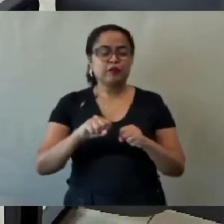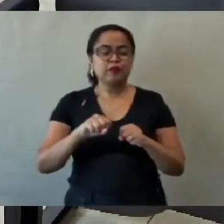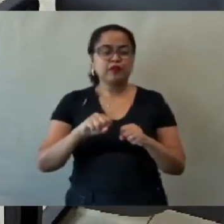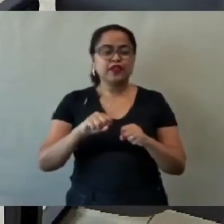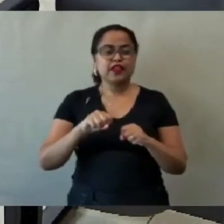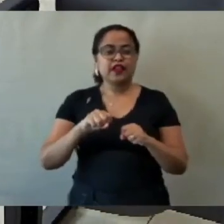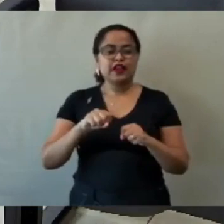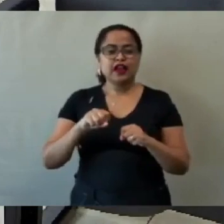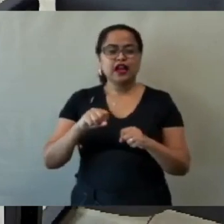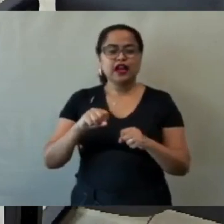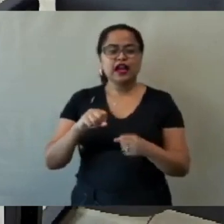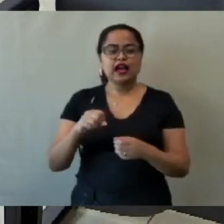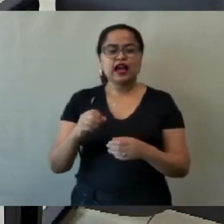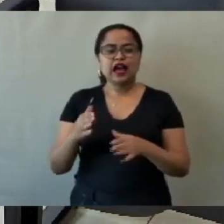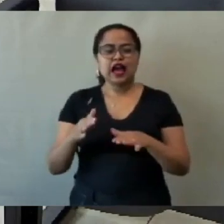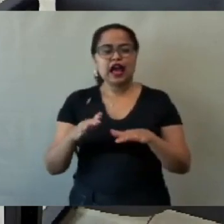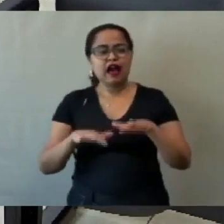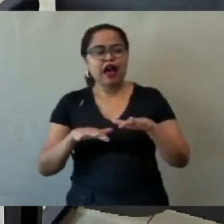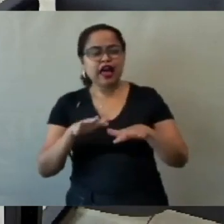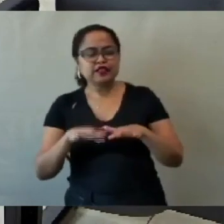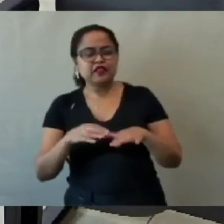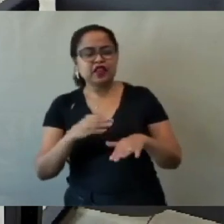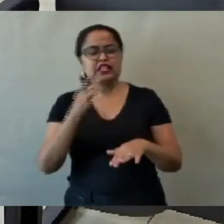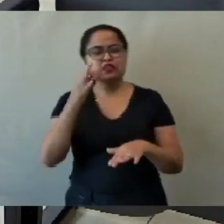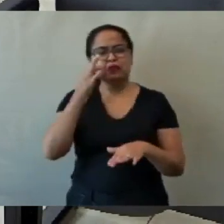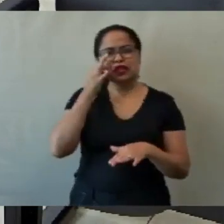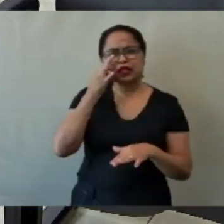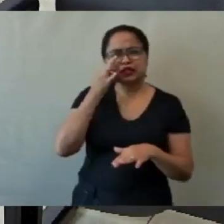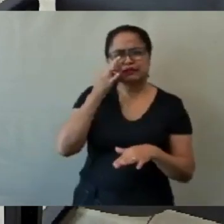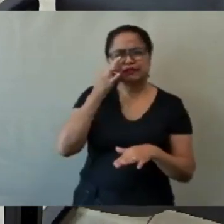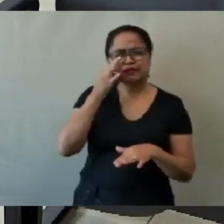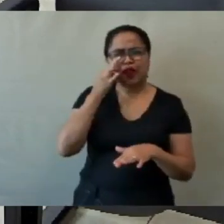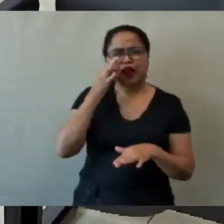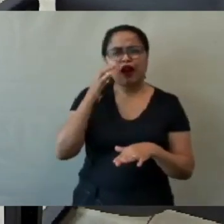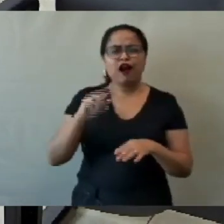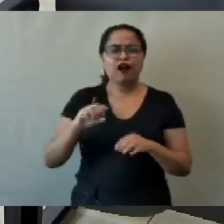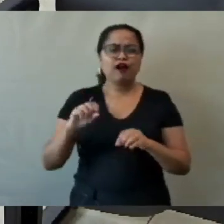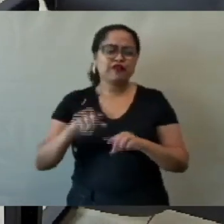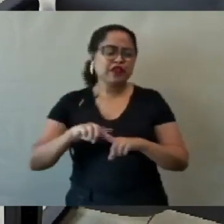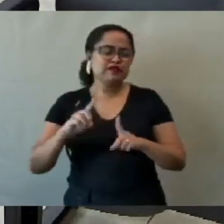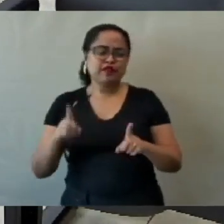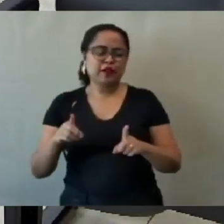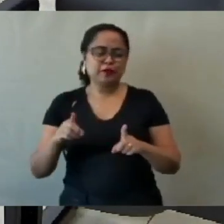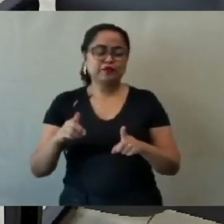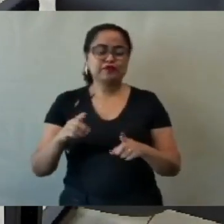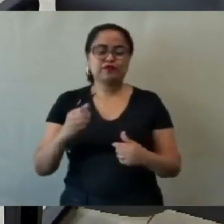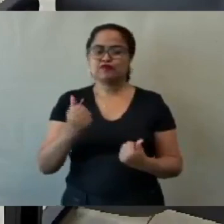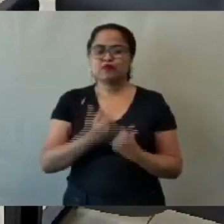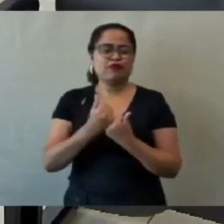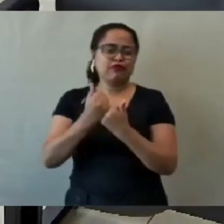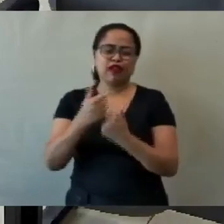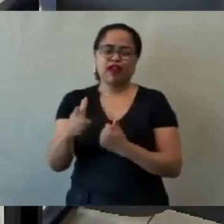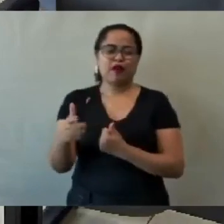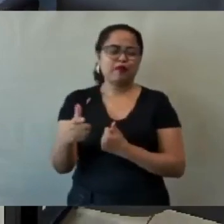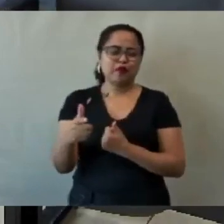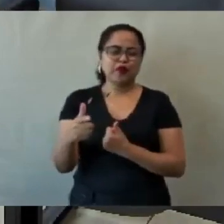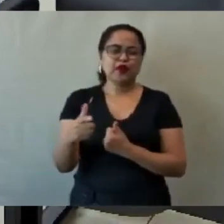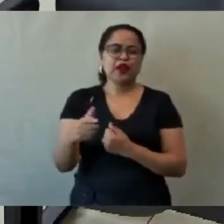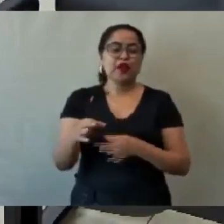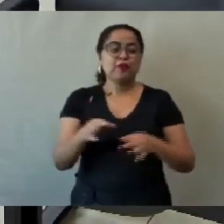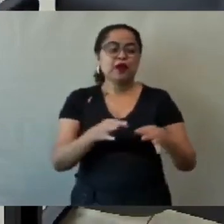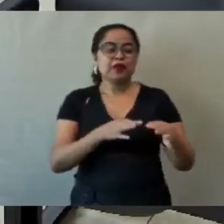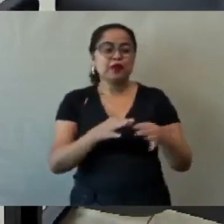infelizmente, ela não propõe para as creches conveniadas nenhum tipo de apoio para fazer sua preparação,